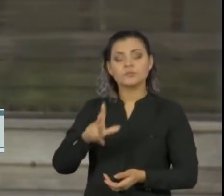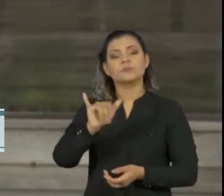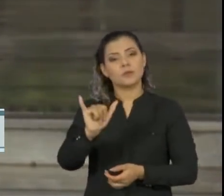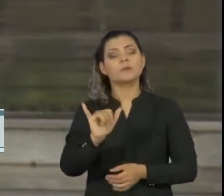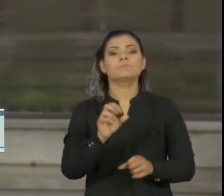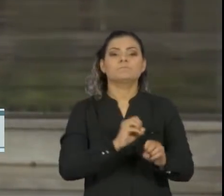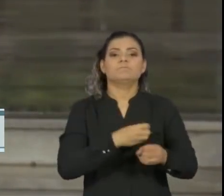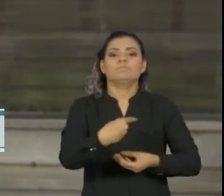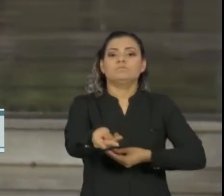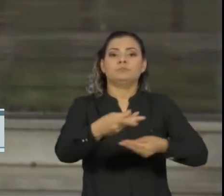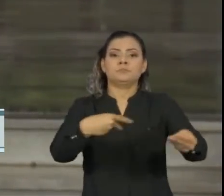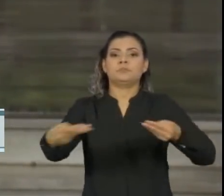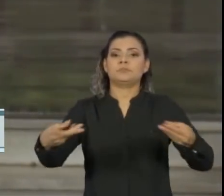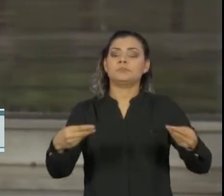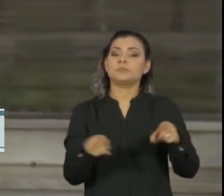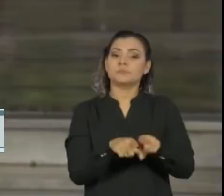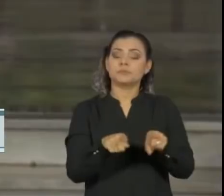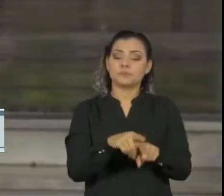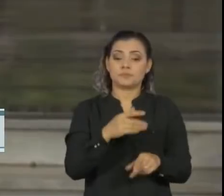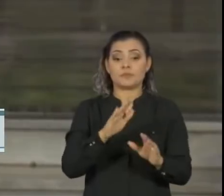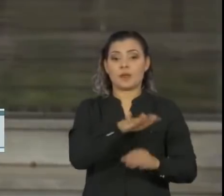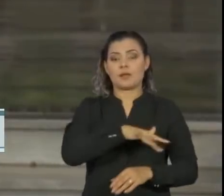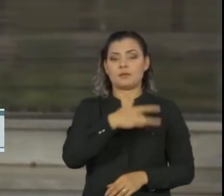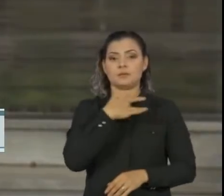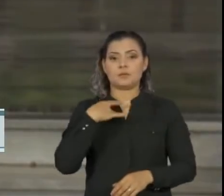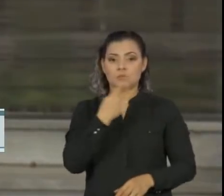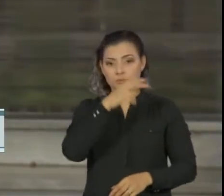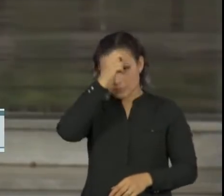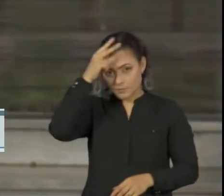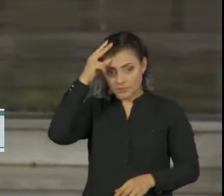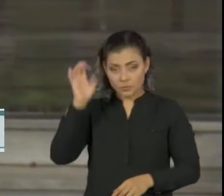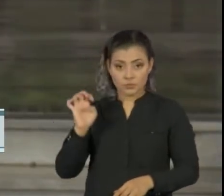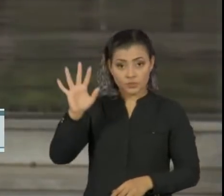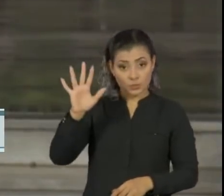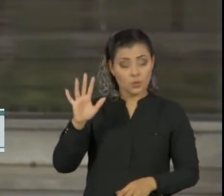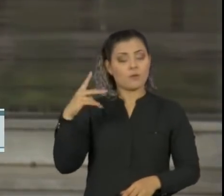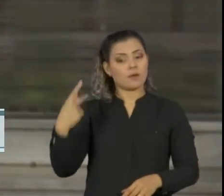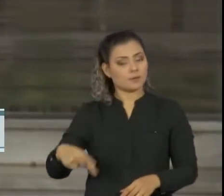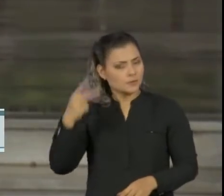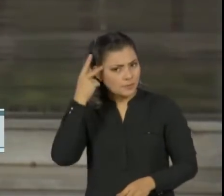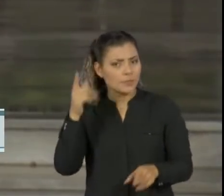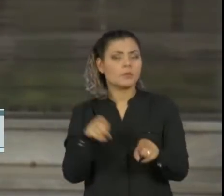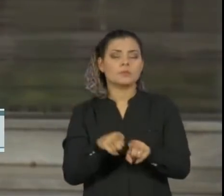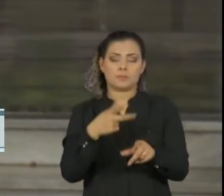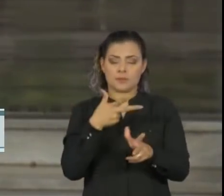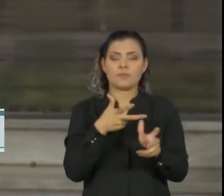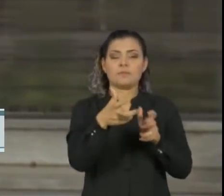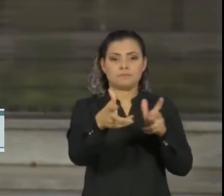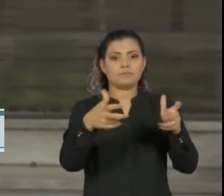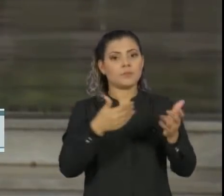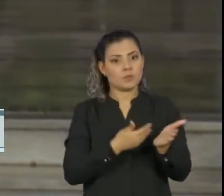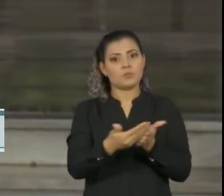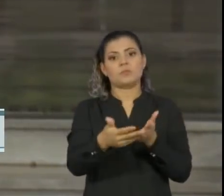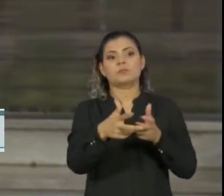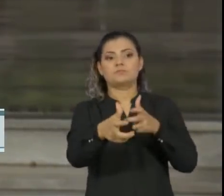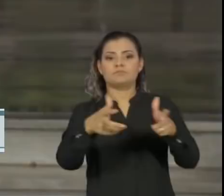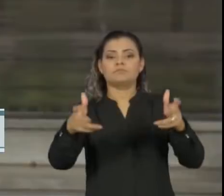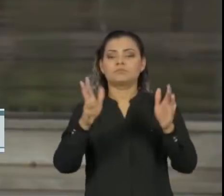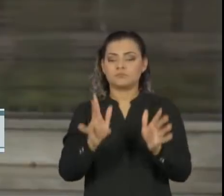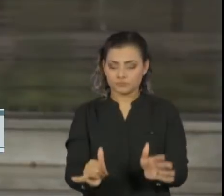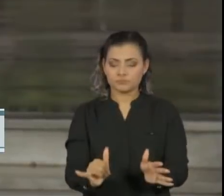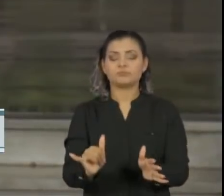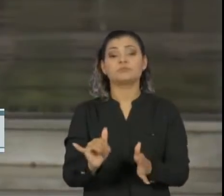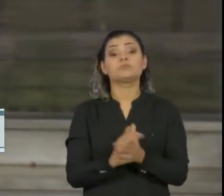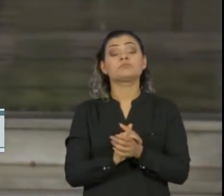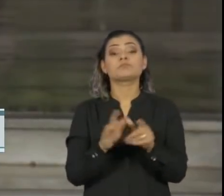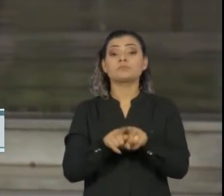a distribuição e o Sistema de Saúde Público Municipal e Estadual farão as aplicações e, de acordo